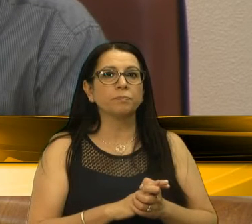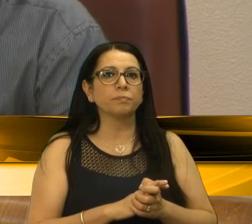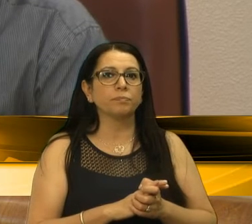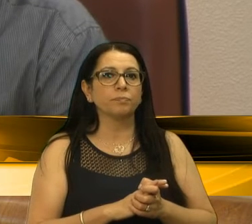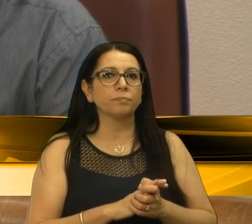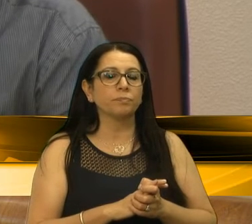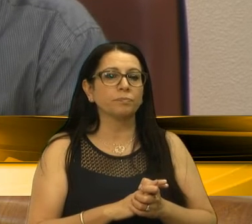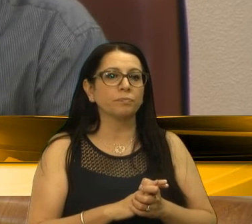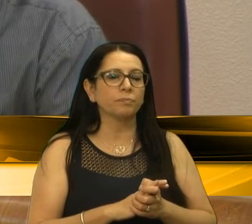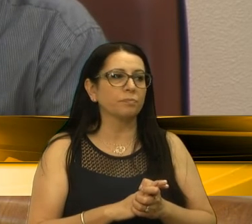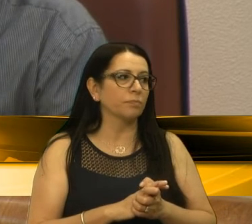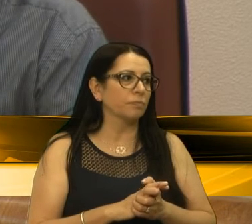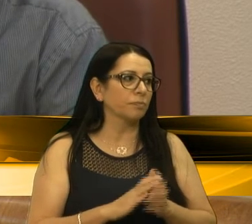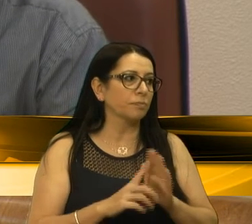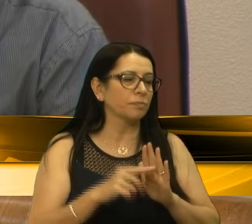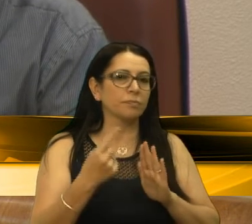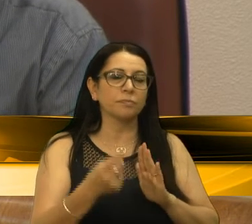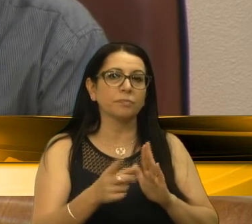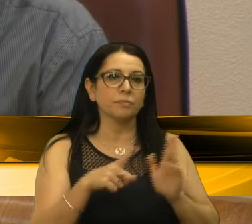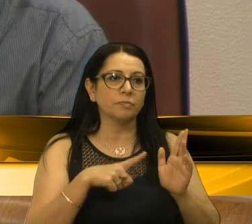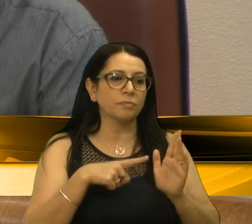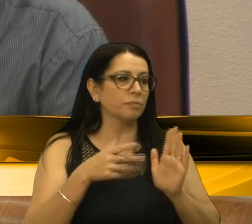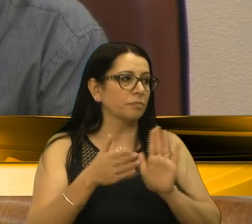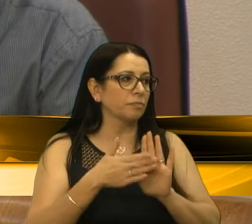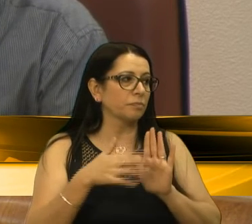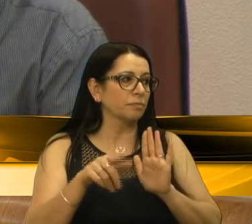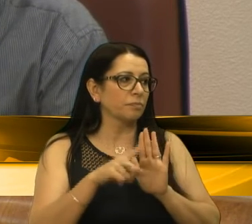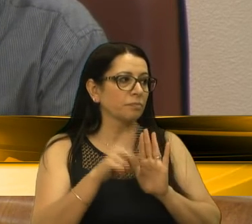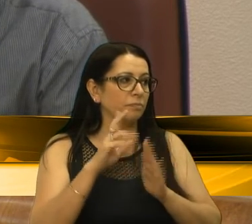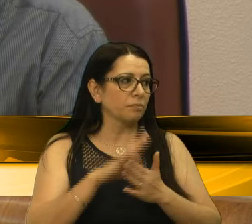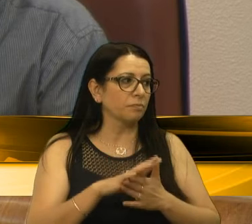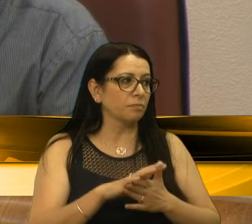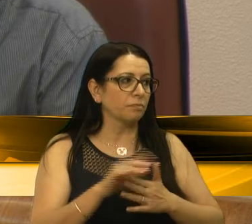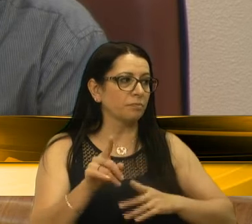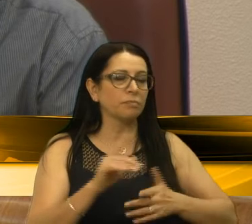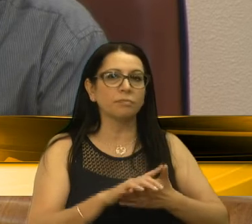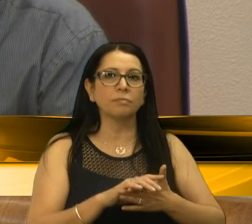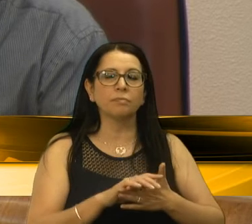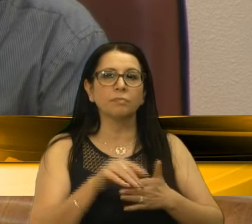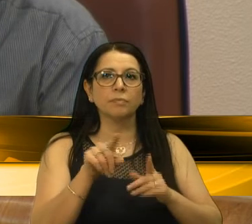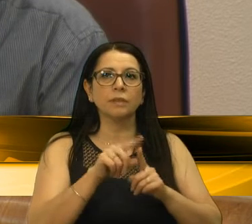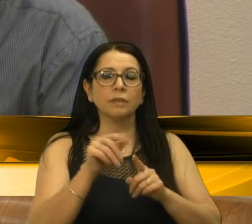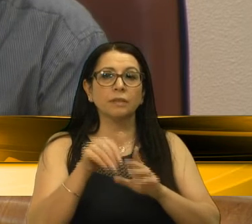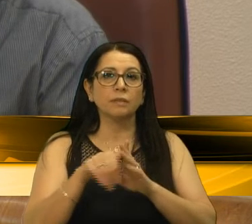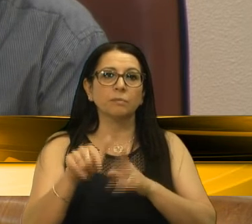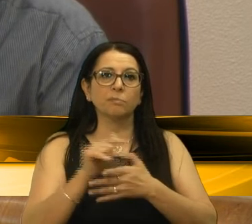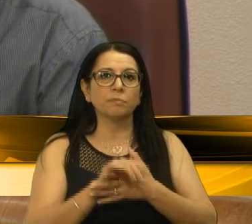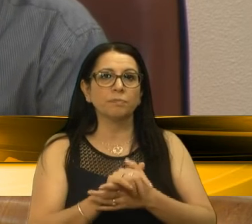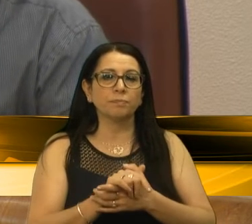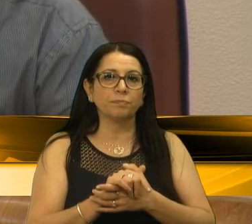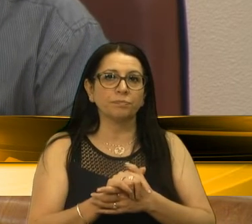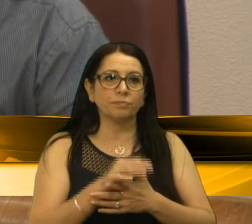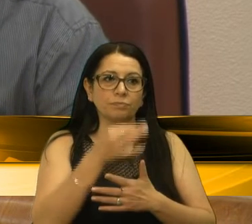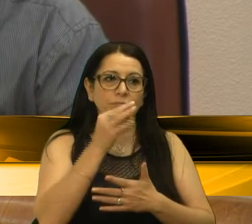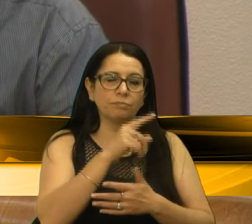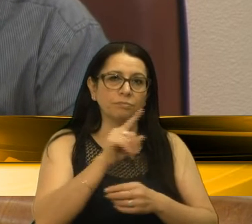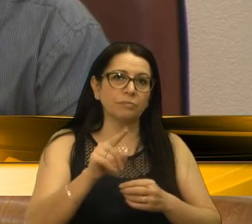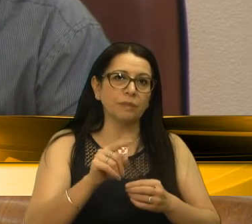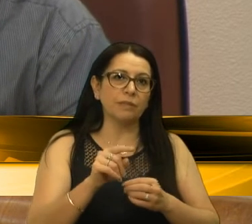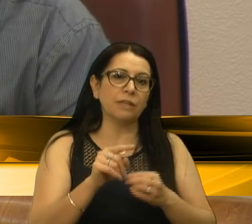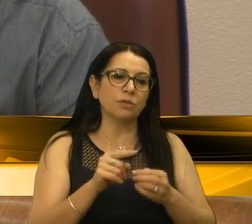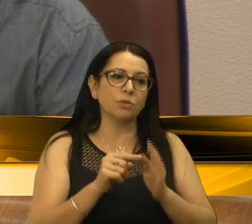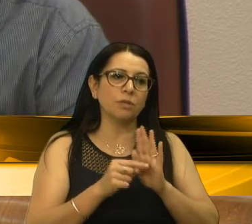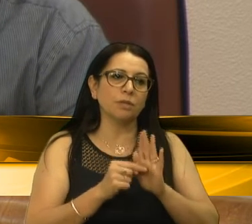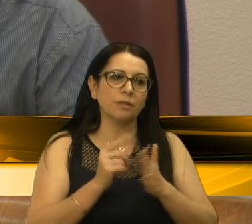Só para os senhores terem uma ideia, anterior a isso, houve por parte do Executivo Municipal do Prefeito Daniel Guerra uma proposta ao Conselho Municipal de Saúde para criar em Caxias do Sul um pronto